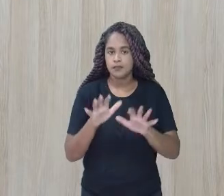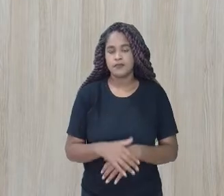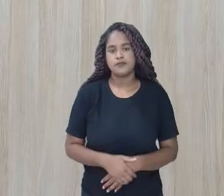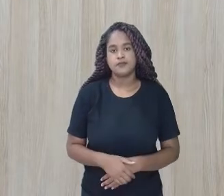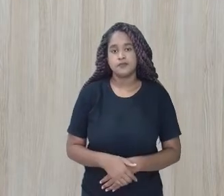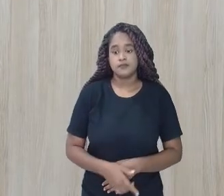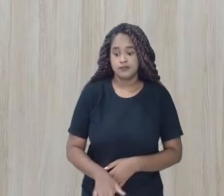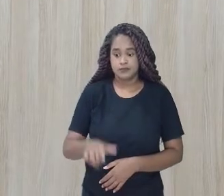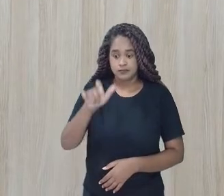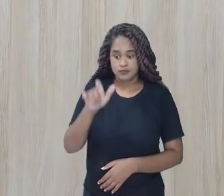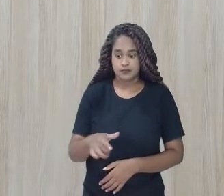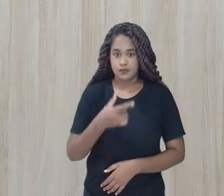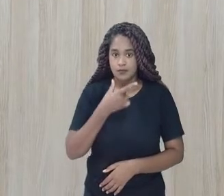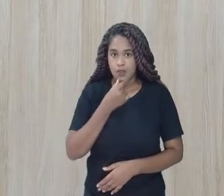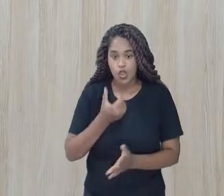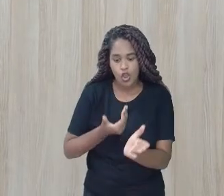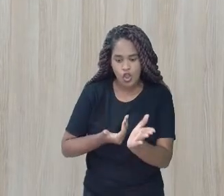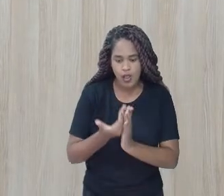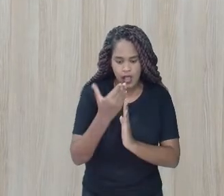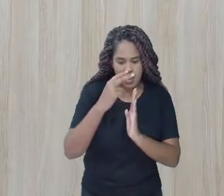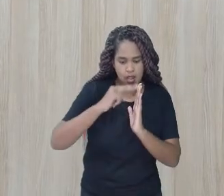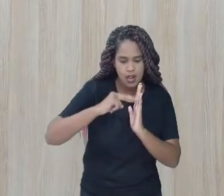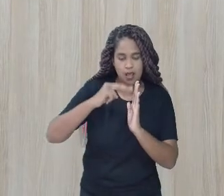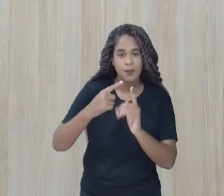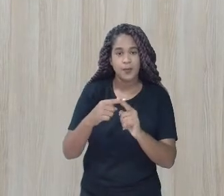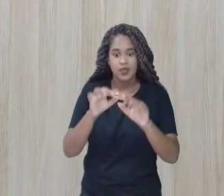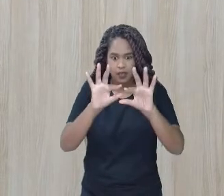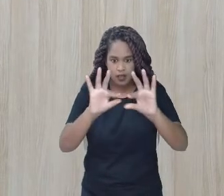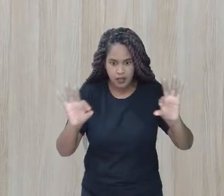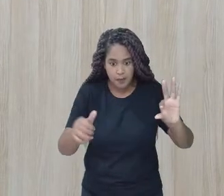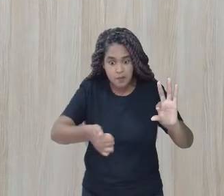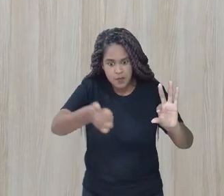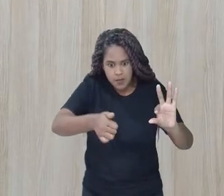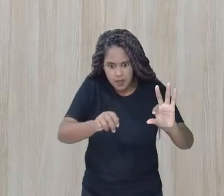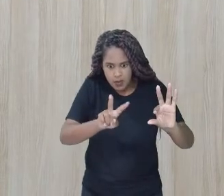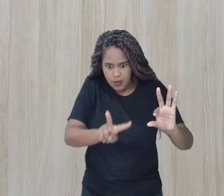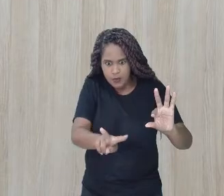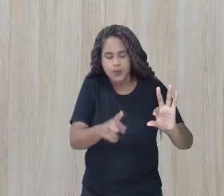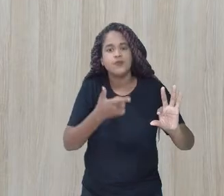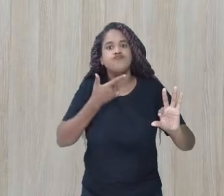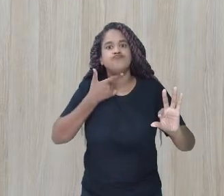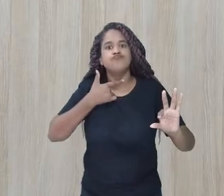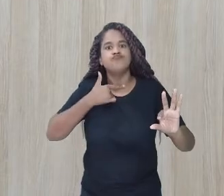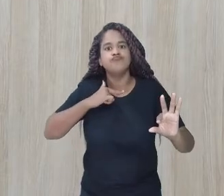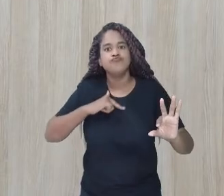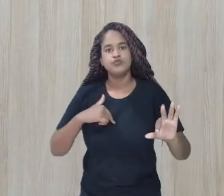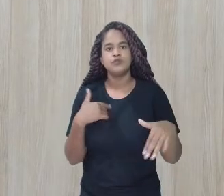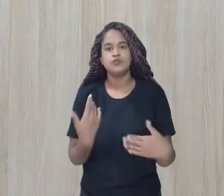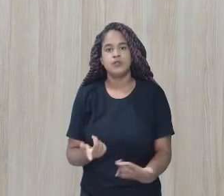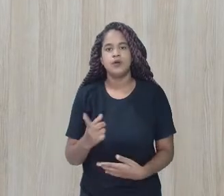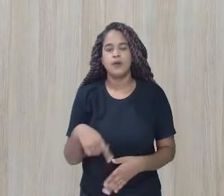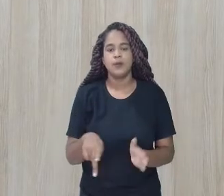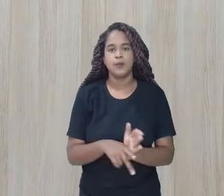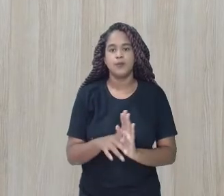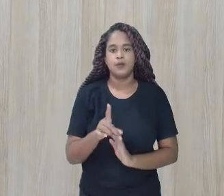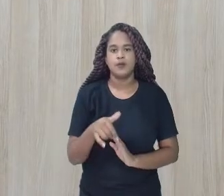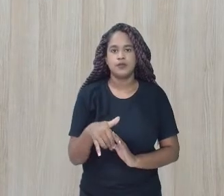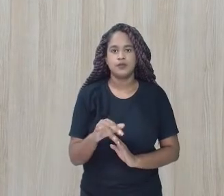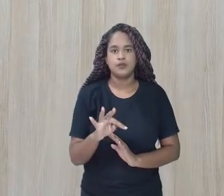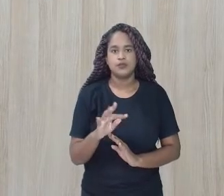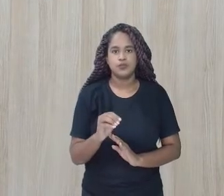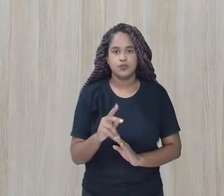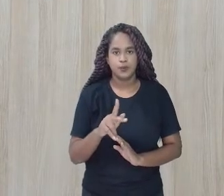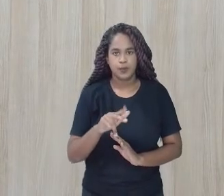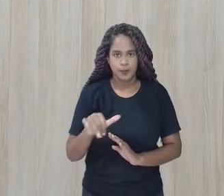um leitor depois que ele lê a primeira linha naquele romance. E isso era o que a distopia de Fahrenheit 451